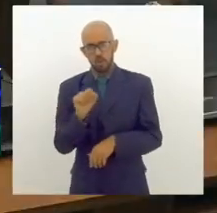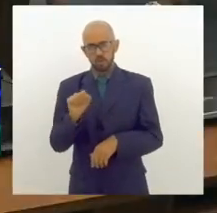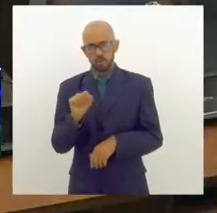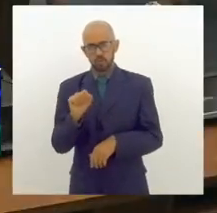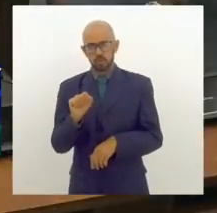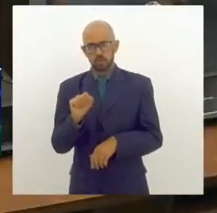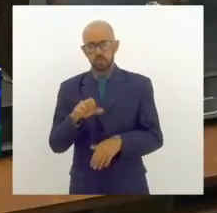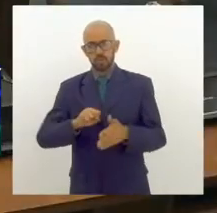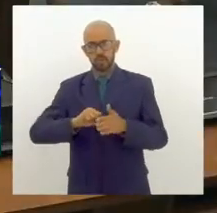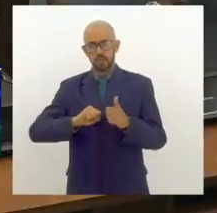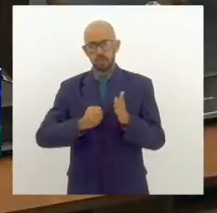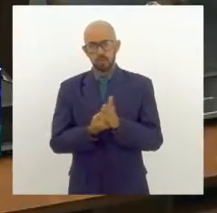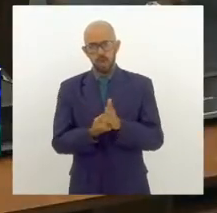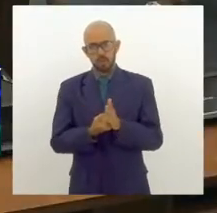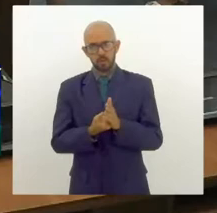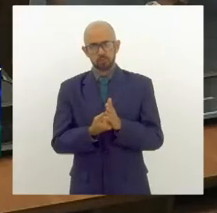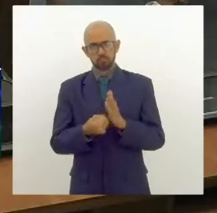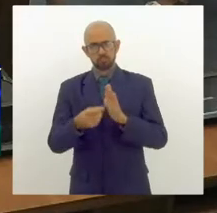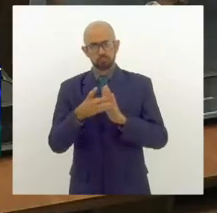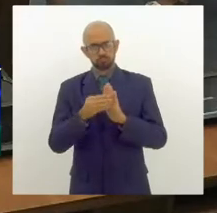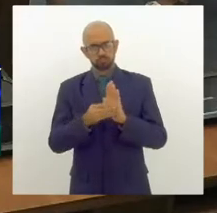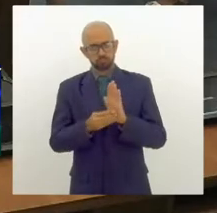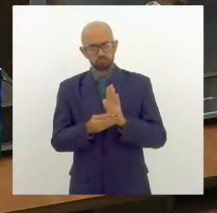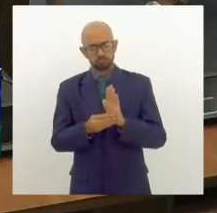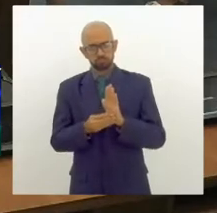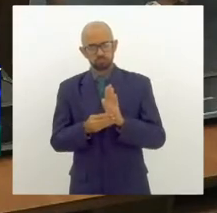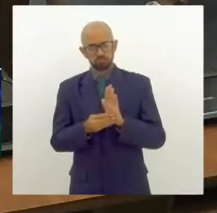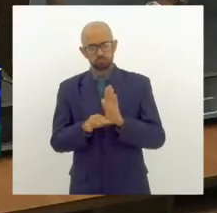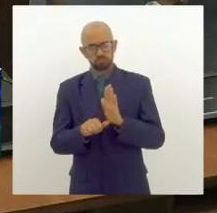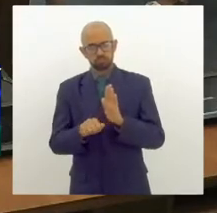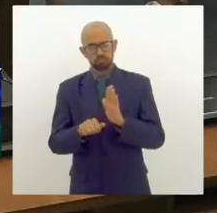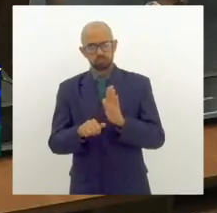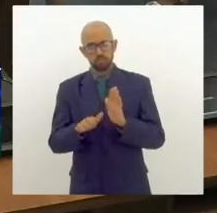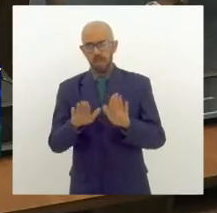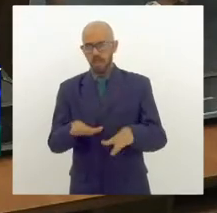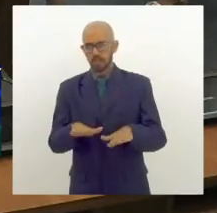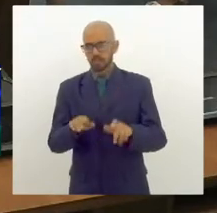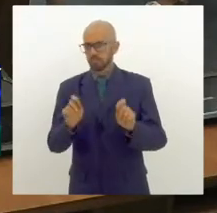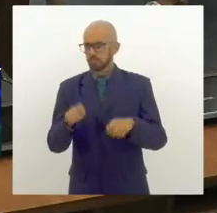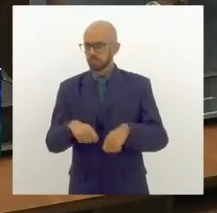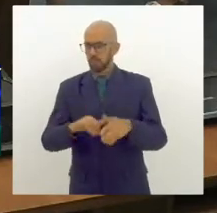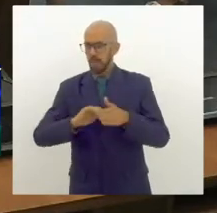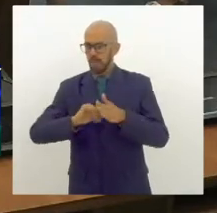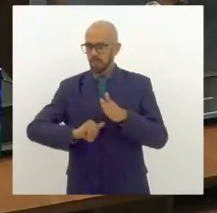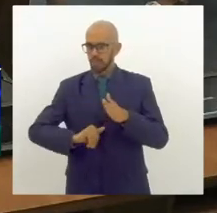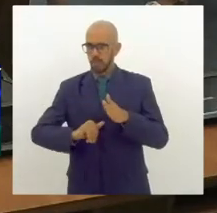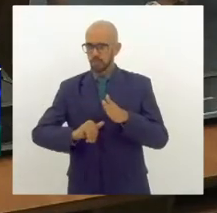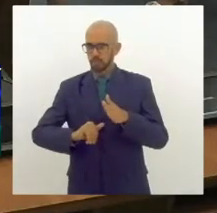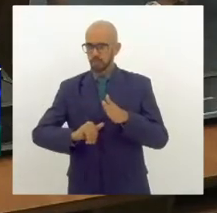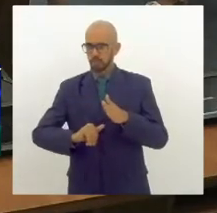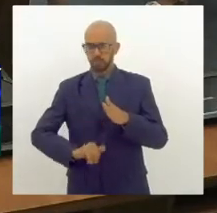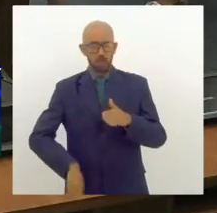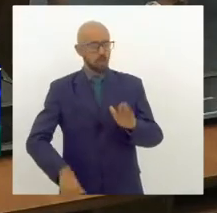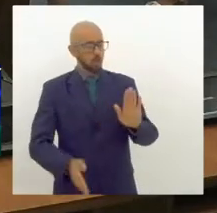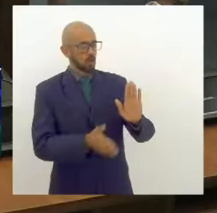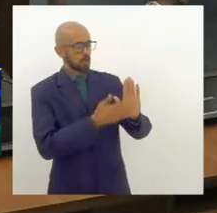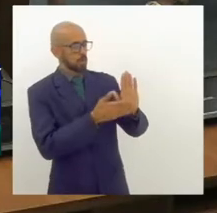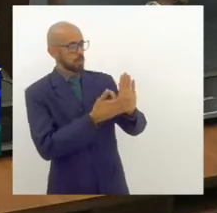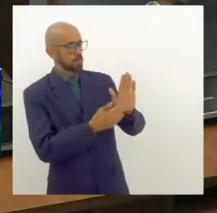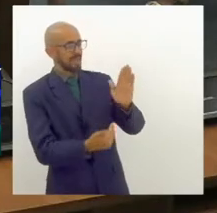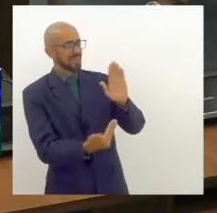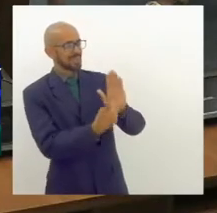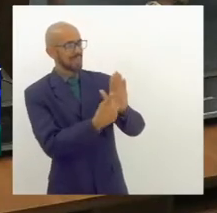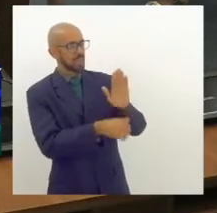os vetos à pauta. Não dá mais para retirar de pauta esse veto. O compromisso é até o dia 15 de agosto